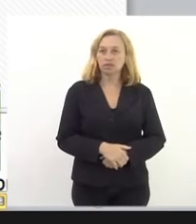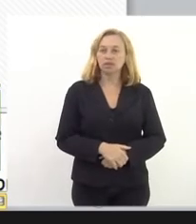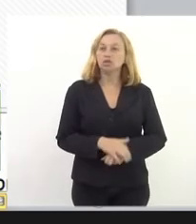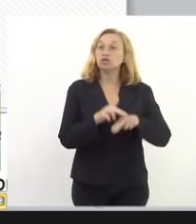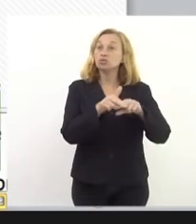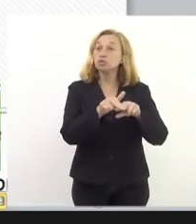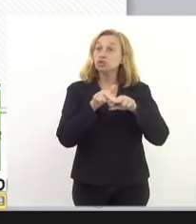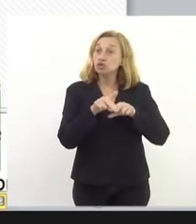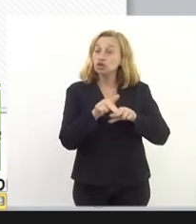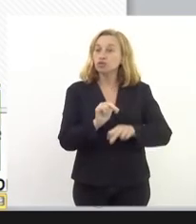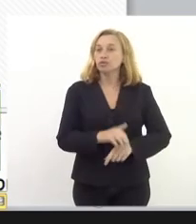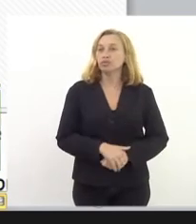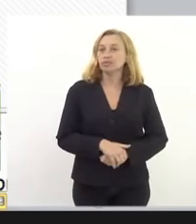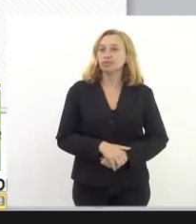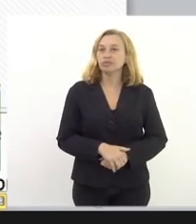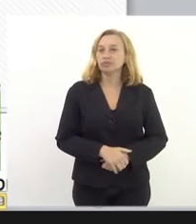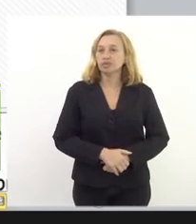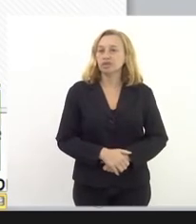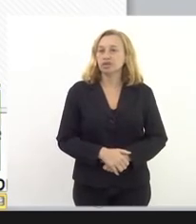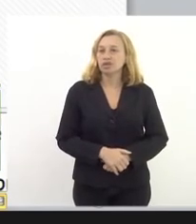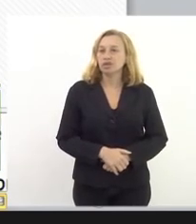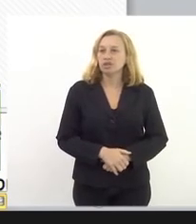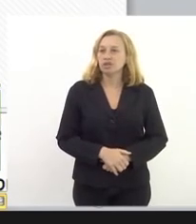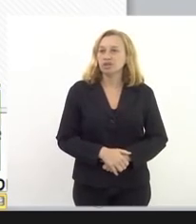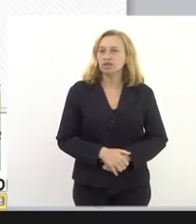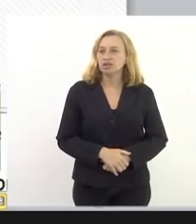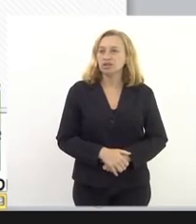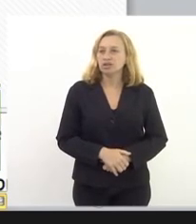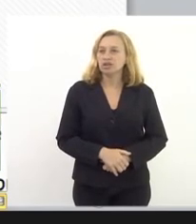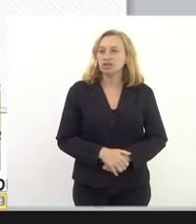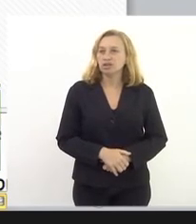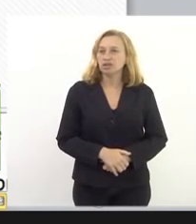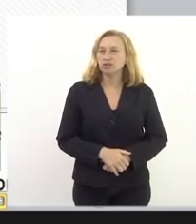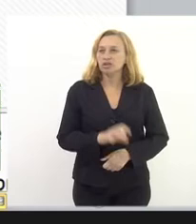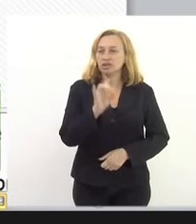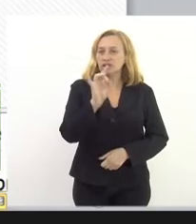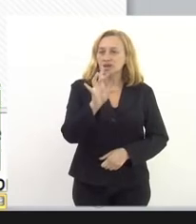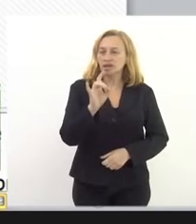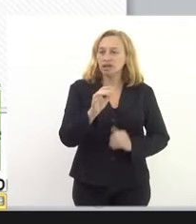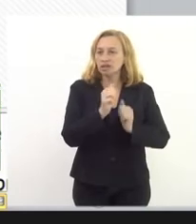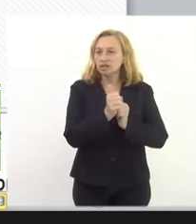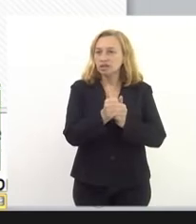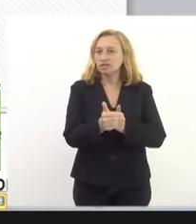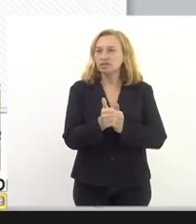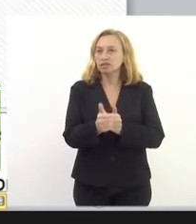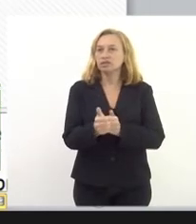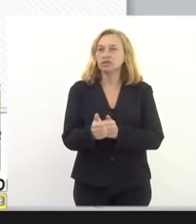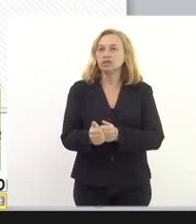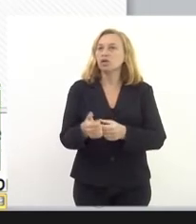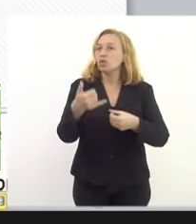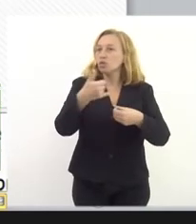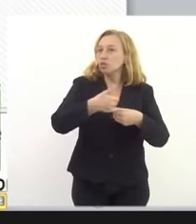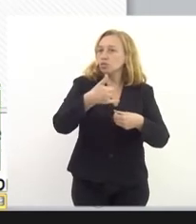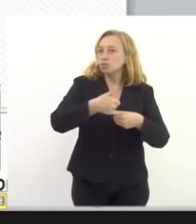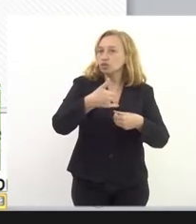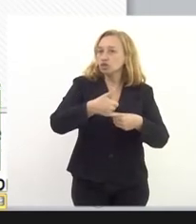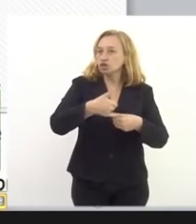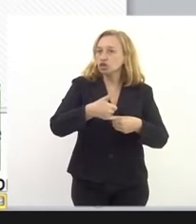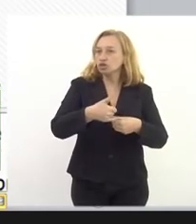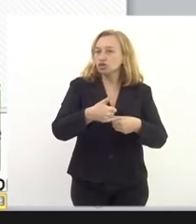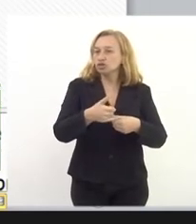fatores que são intrínsecos a cada segmento. O combustível